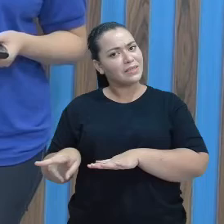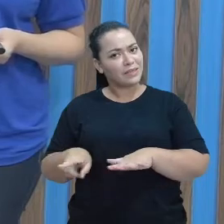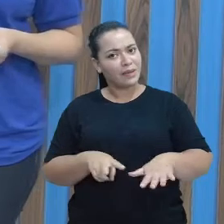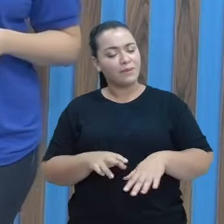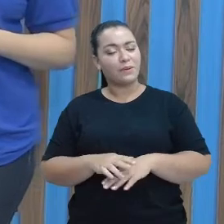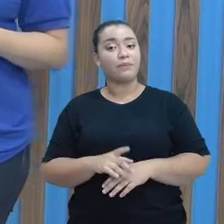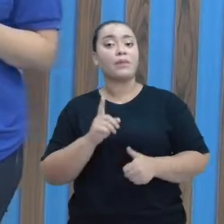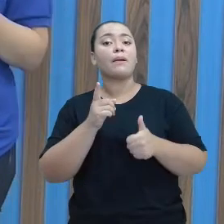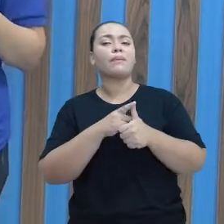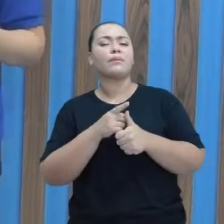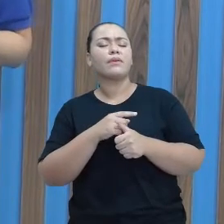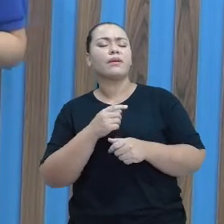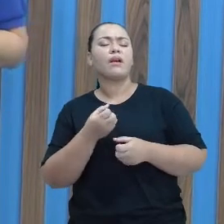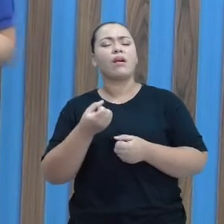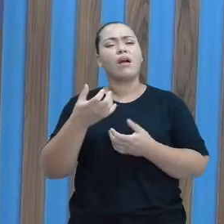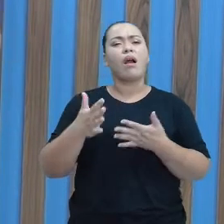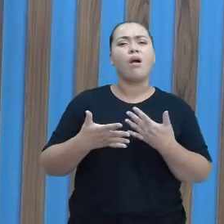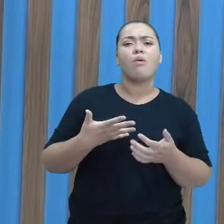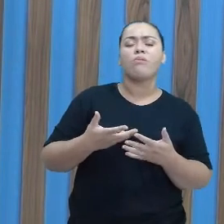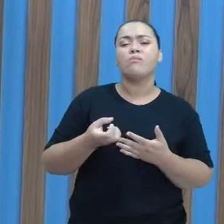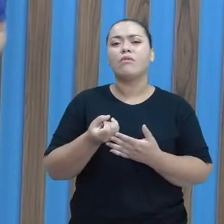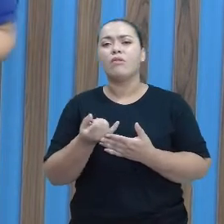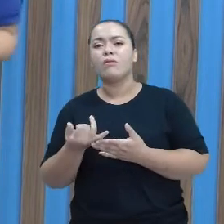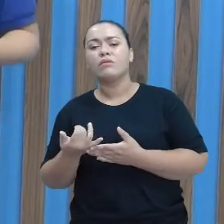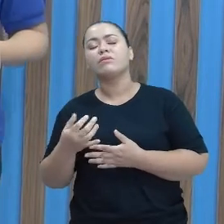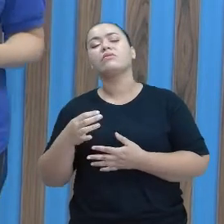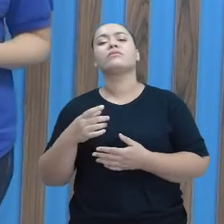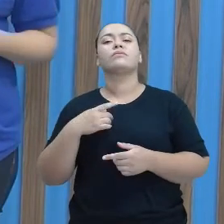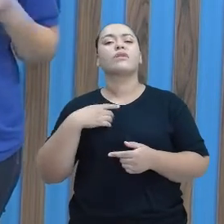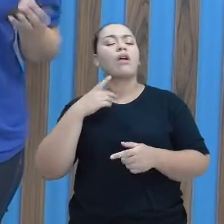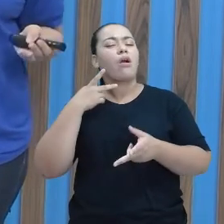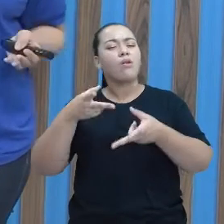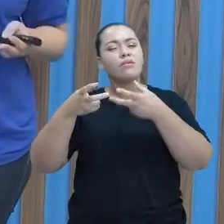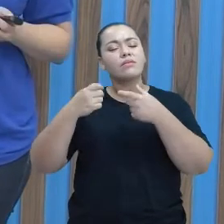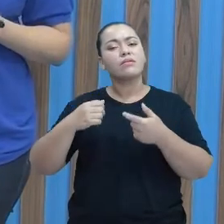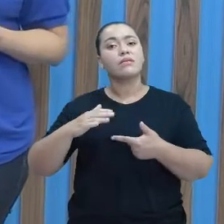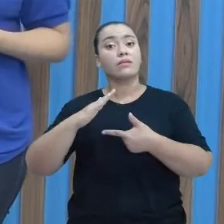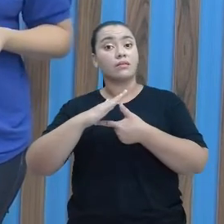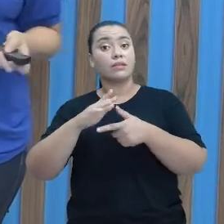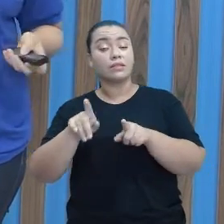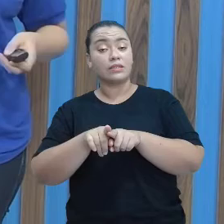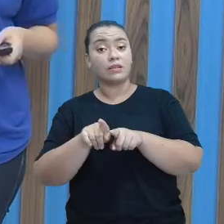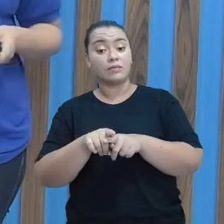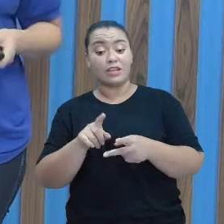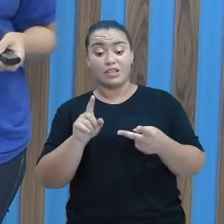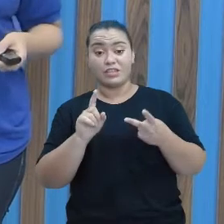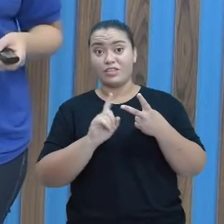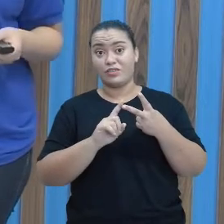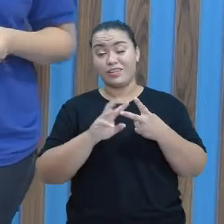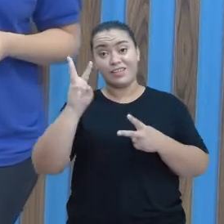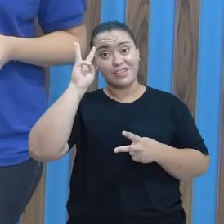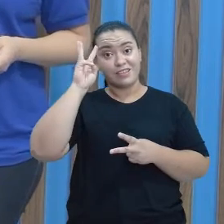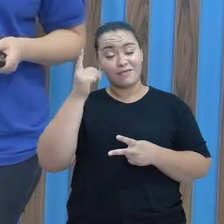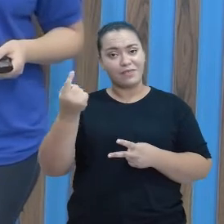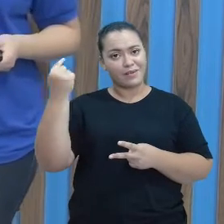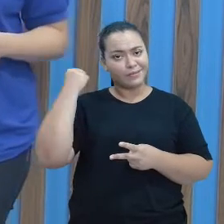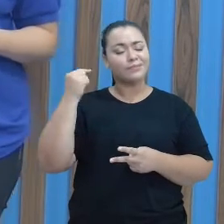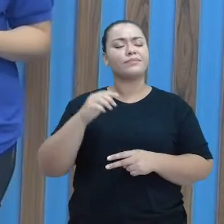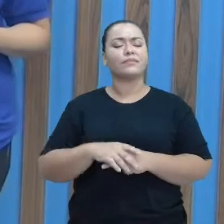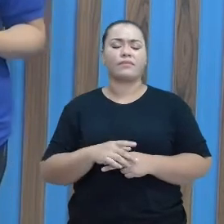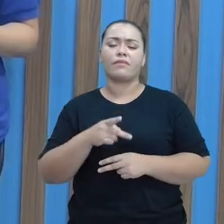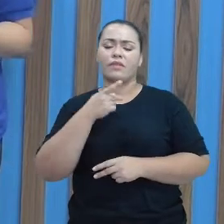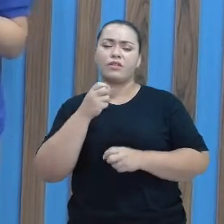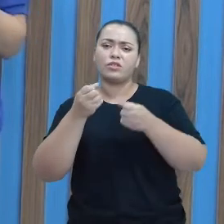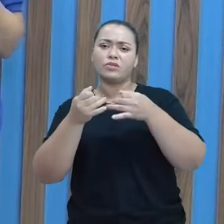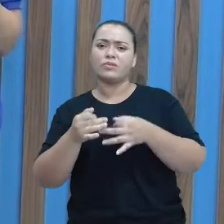na primeira alguns elementos, reconhecemos o triângulo retângulo. Na segunda aula, que foi na terça-feira, a gente falou um